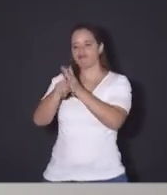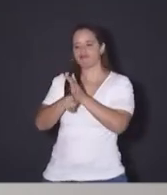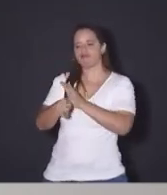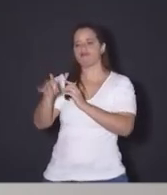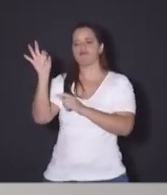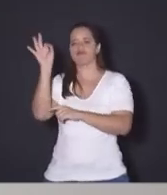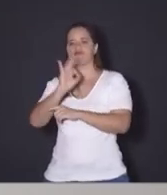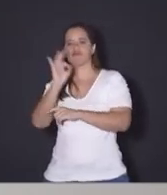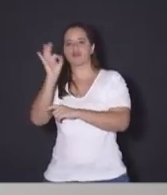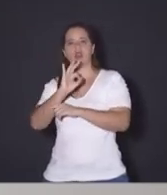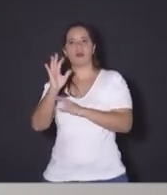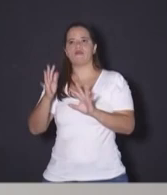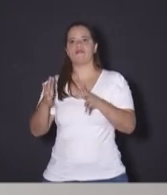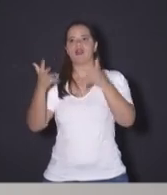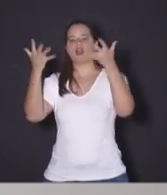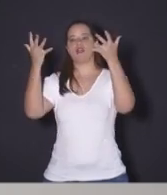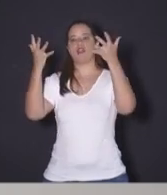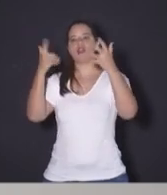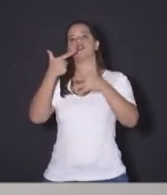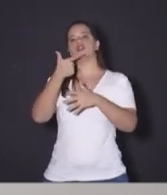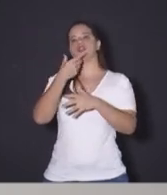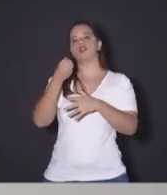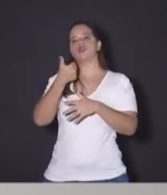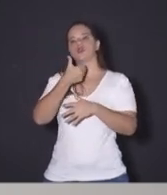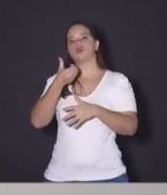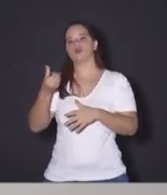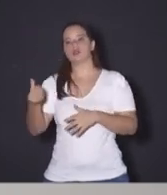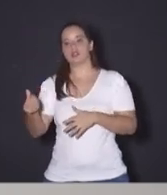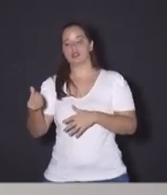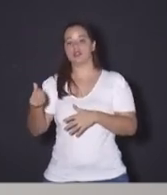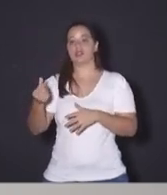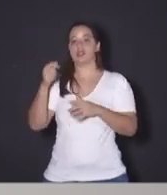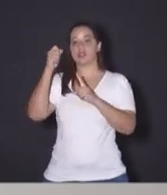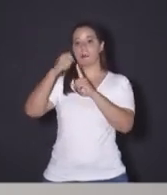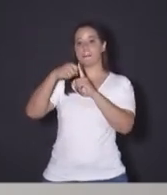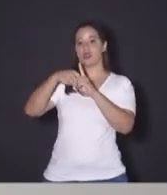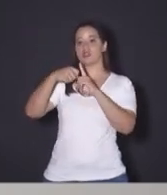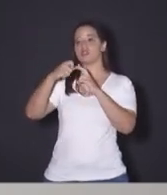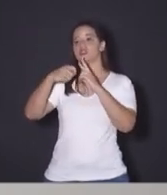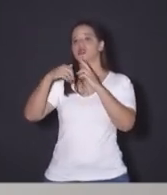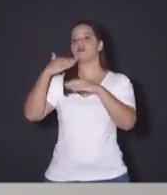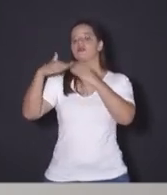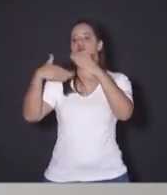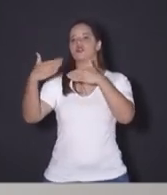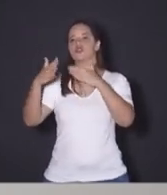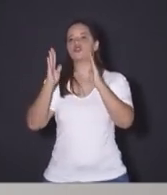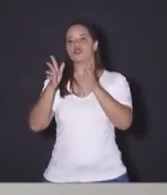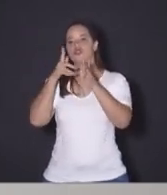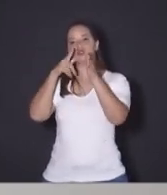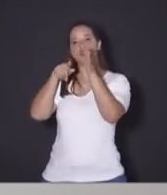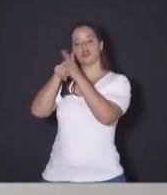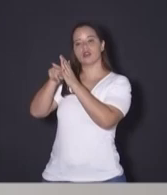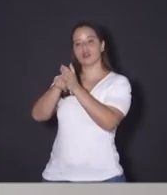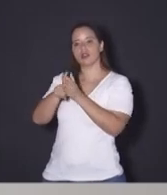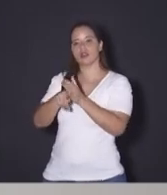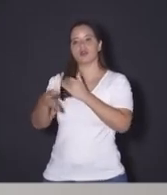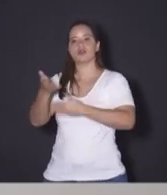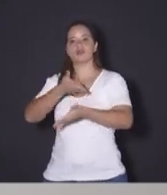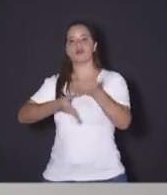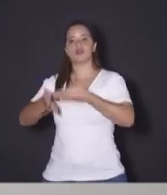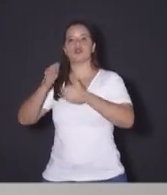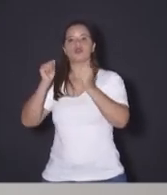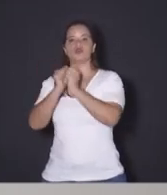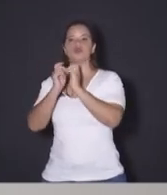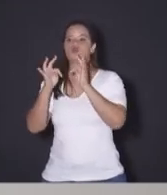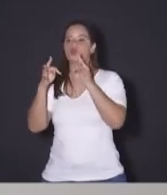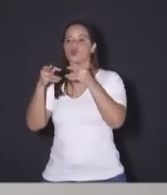fantástica logo depois foi em 2016 meses depois eles já estavam fazendo consultoria c parcerias com os